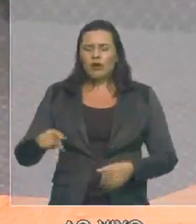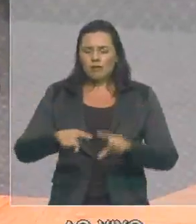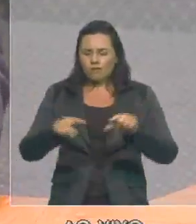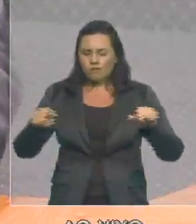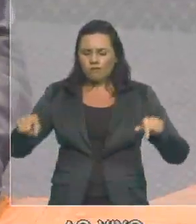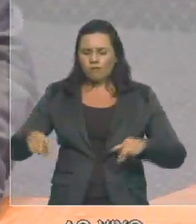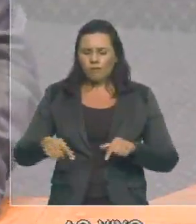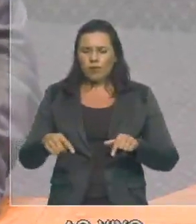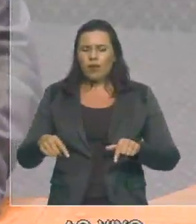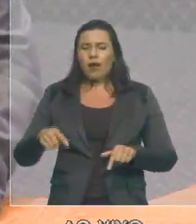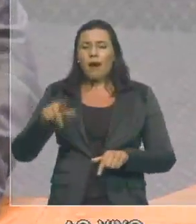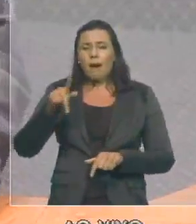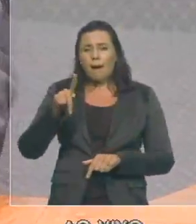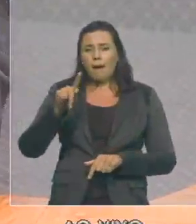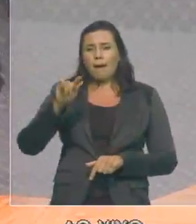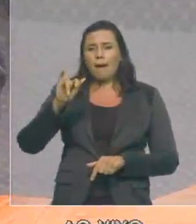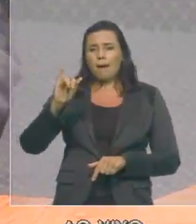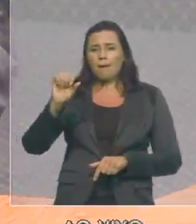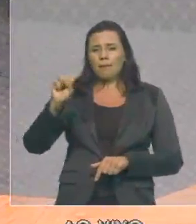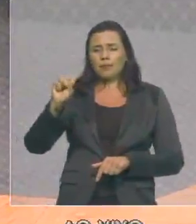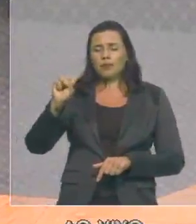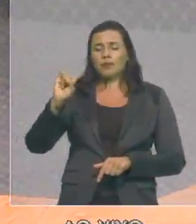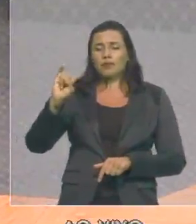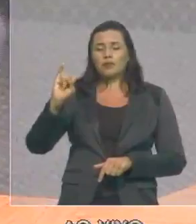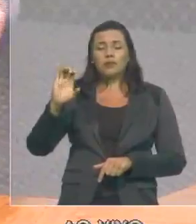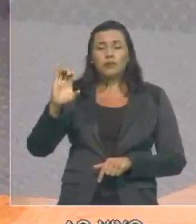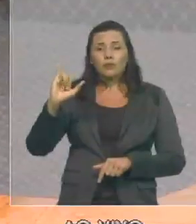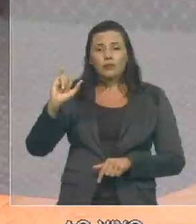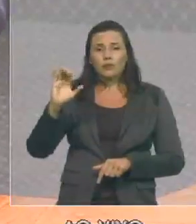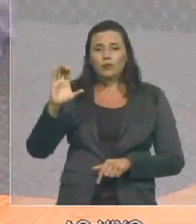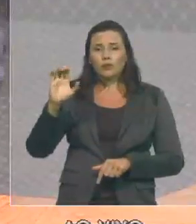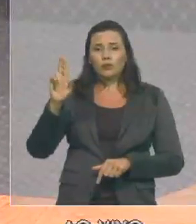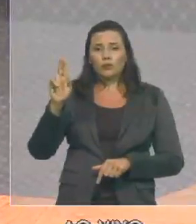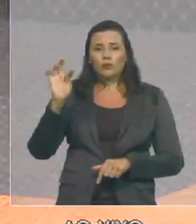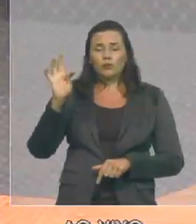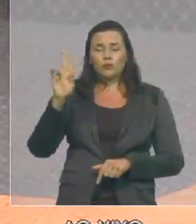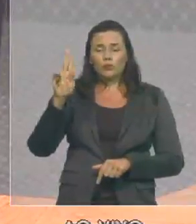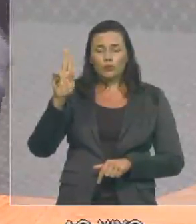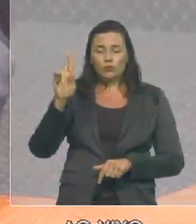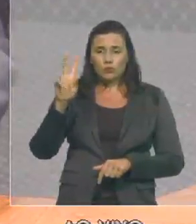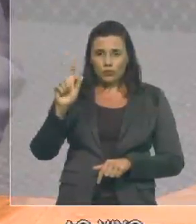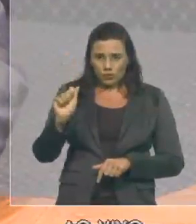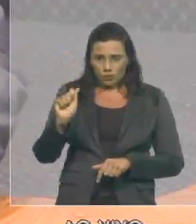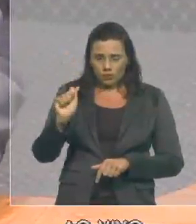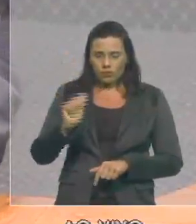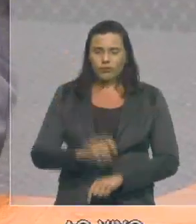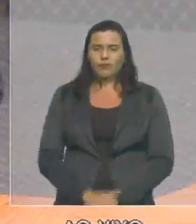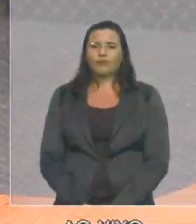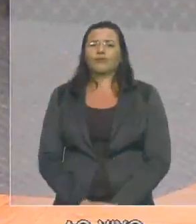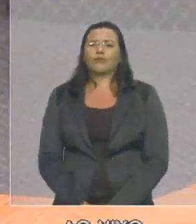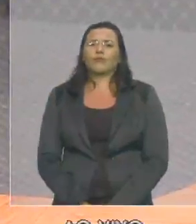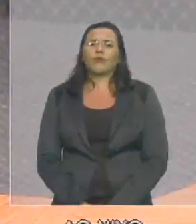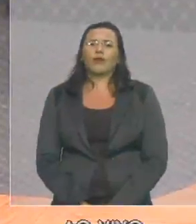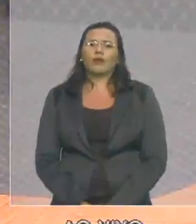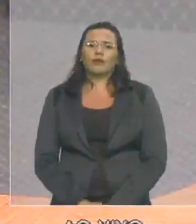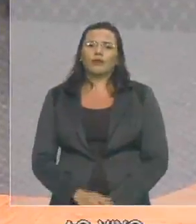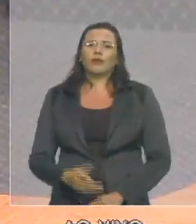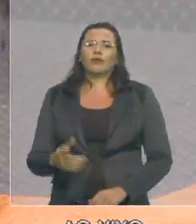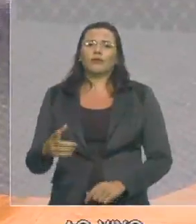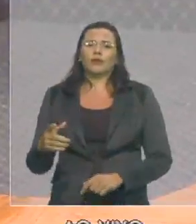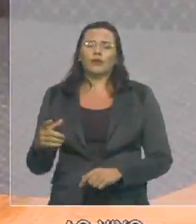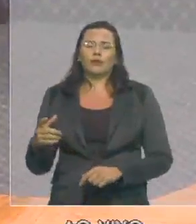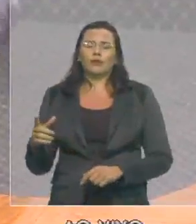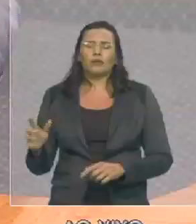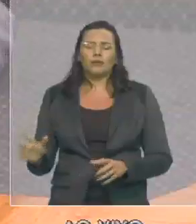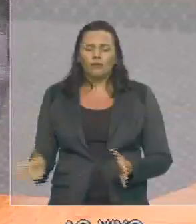piscicultura. Conseguimos avançar, mas precisamos avançar mais ainda. E, para nossa grata satisfação, ela destacou na sua palestra